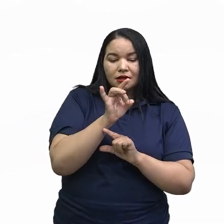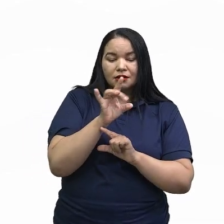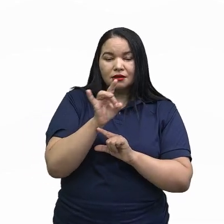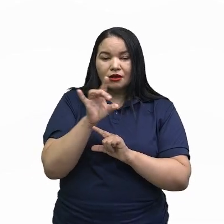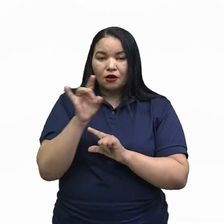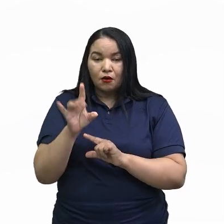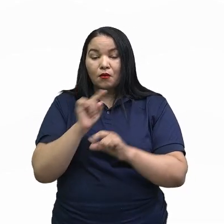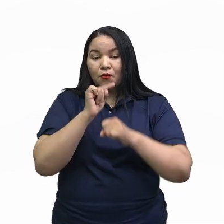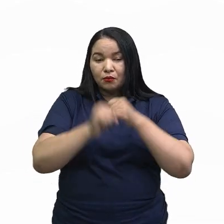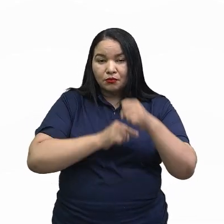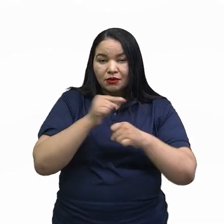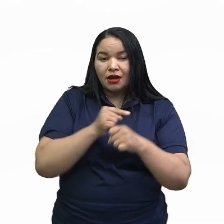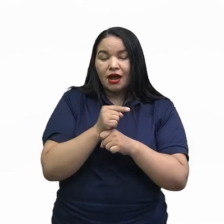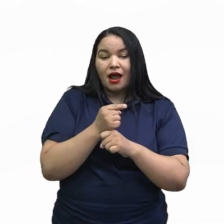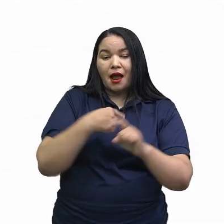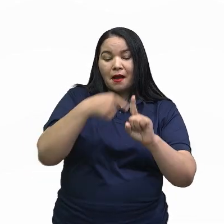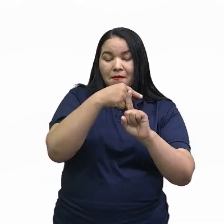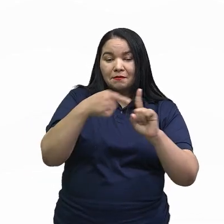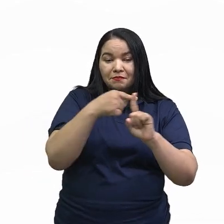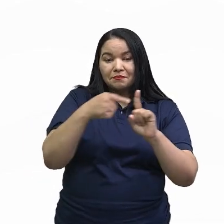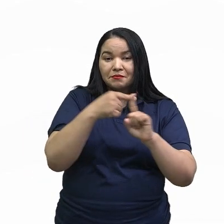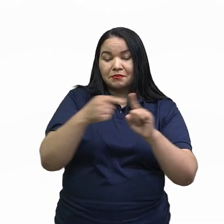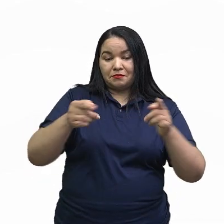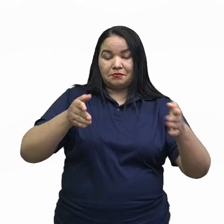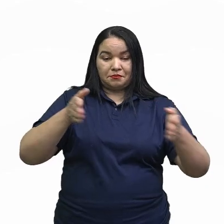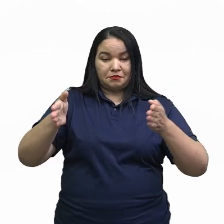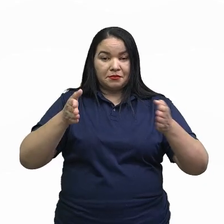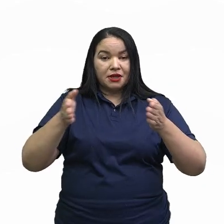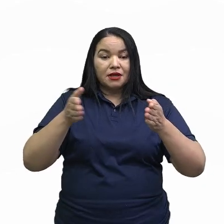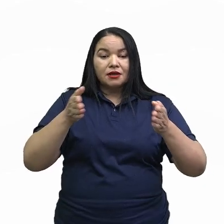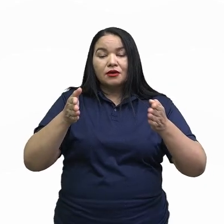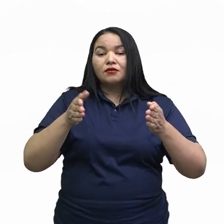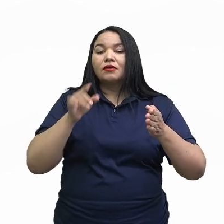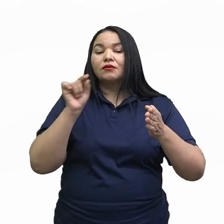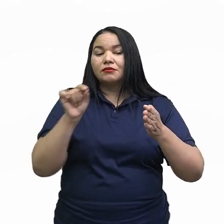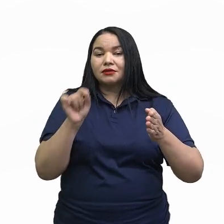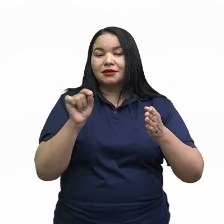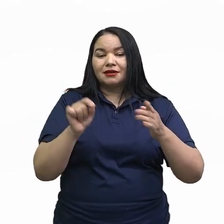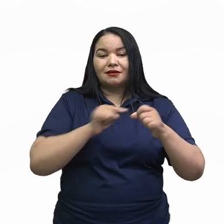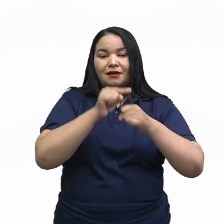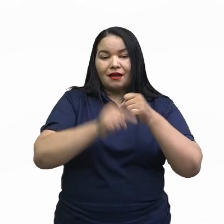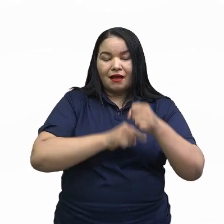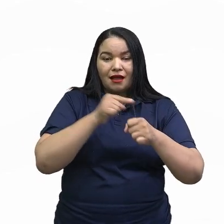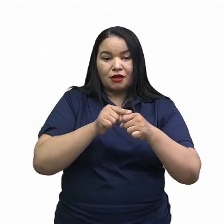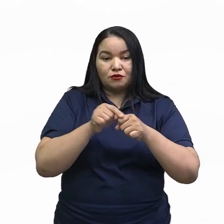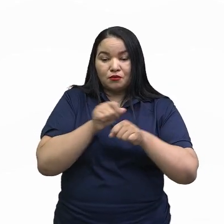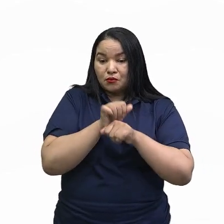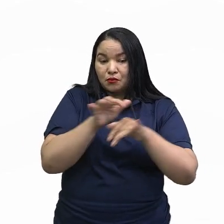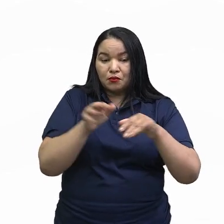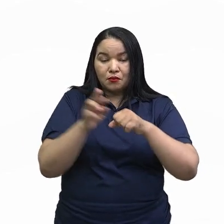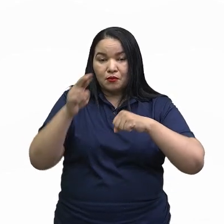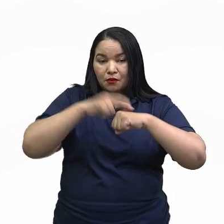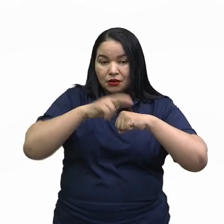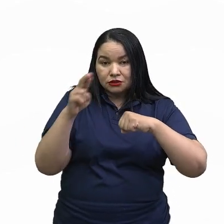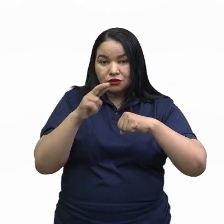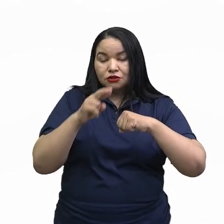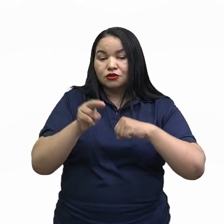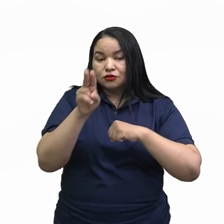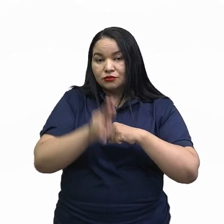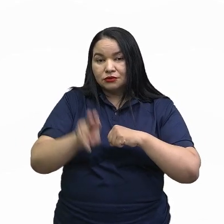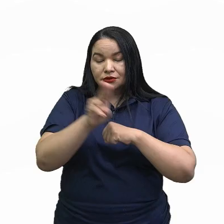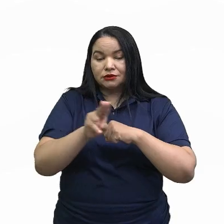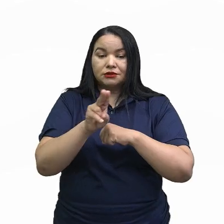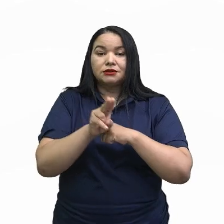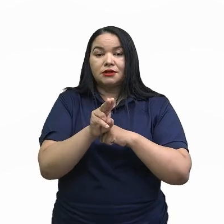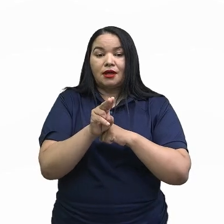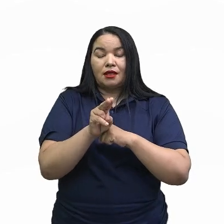átomos que a meia-vida é bem curtinha, como é o caso principalmente daqueles átomos radioativos que se utiliza na